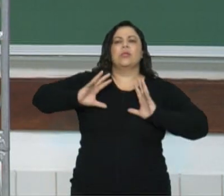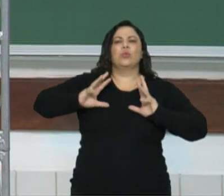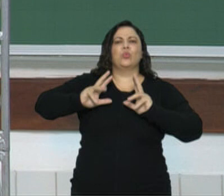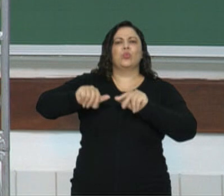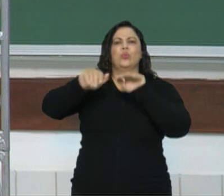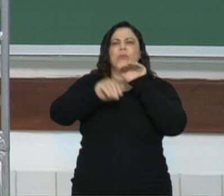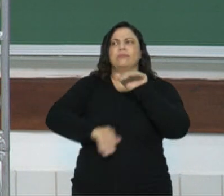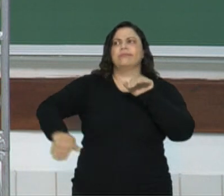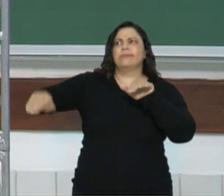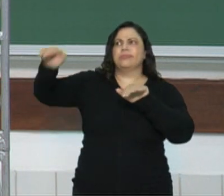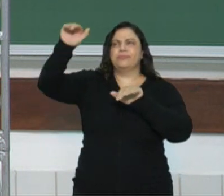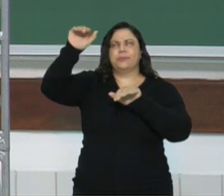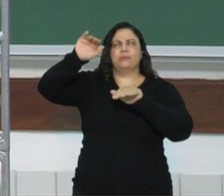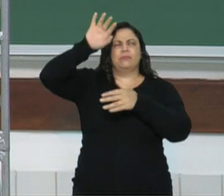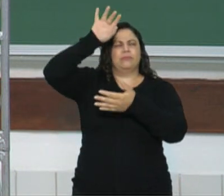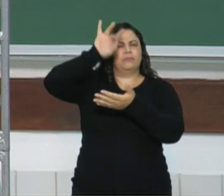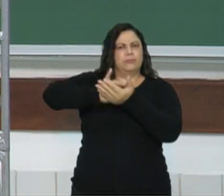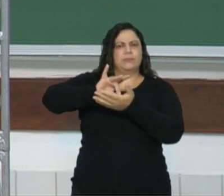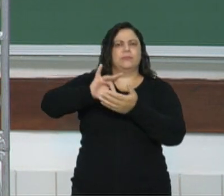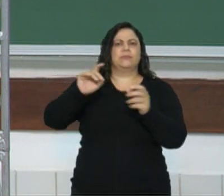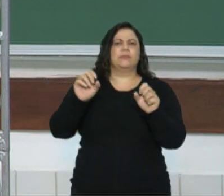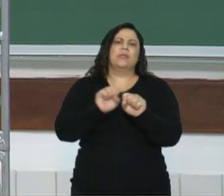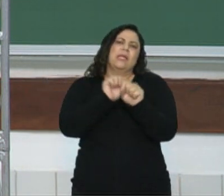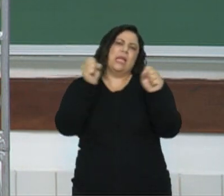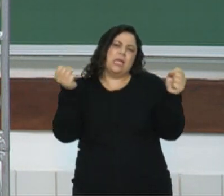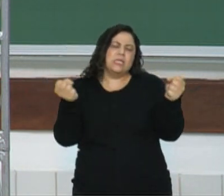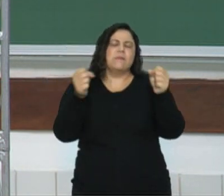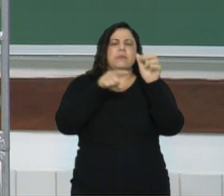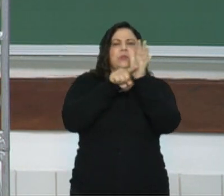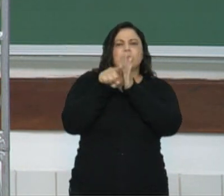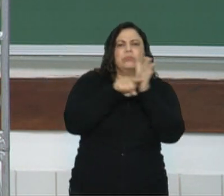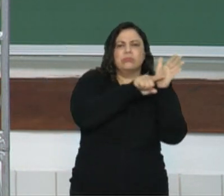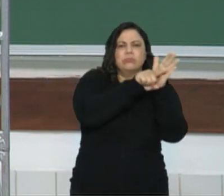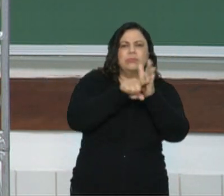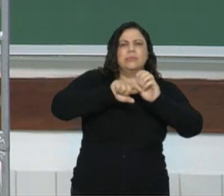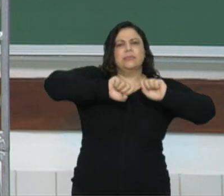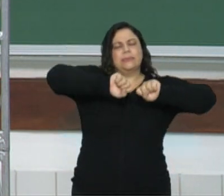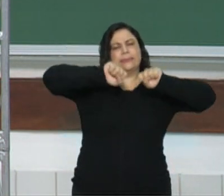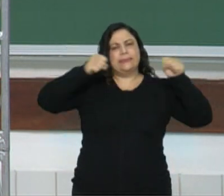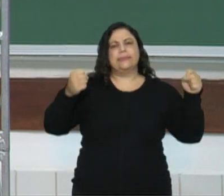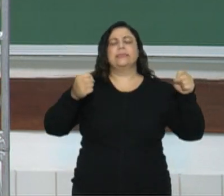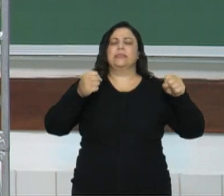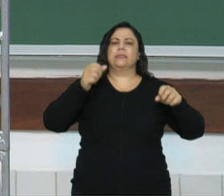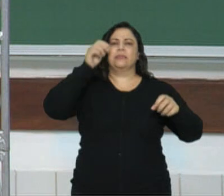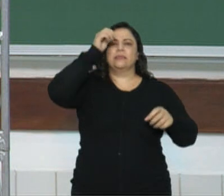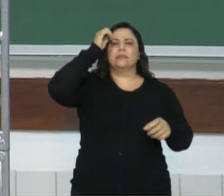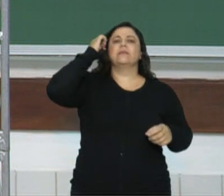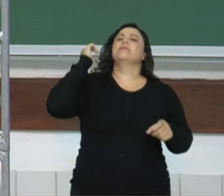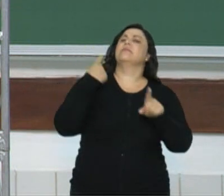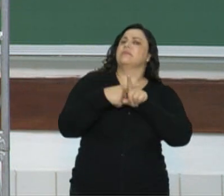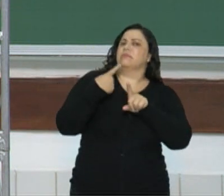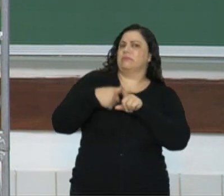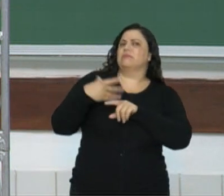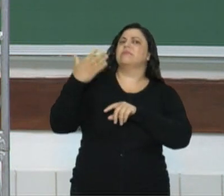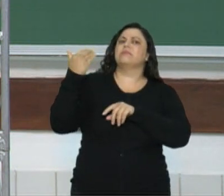Aqui entra também um grande rompimento com a ciência que existia até